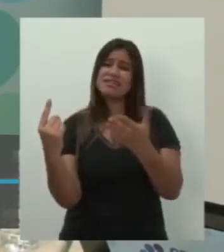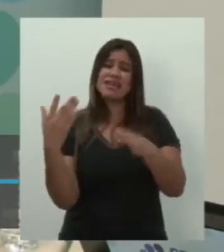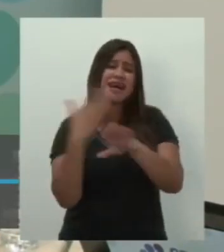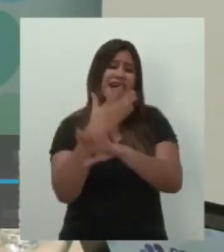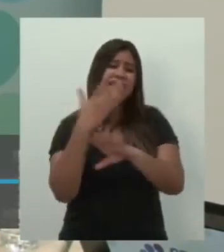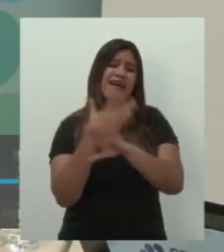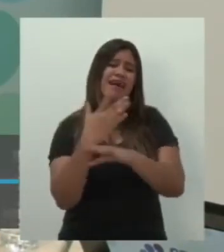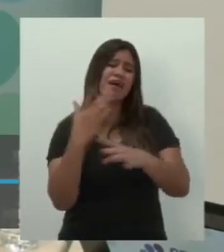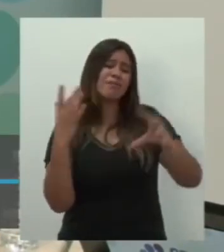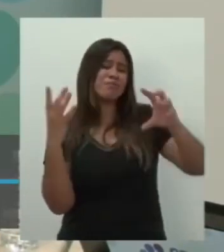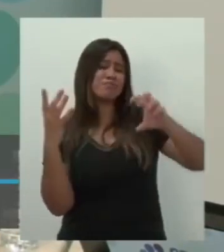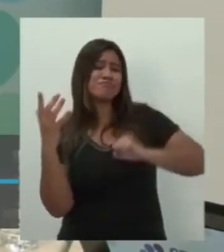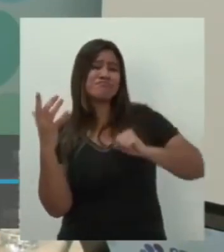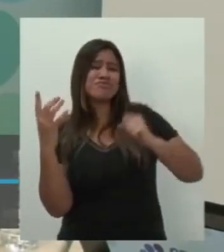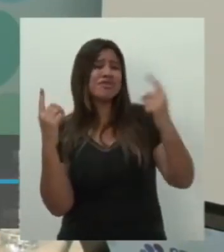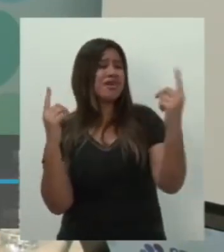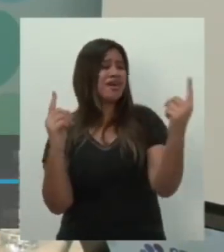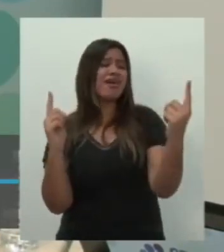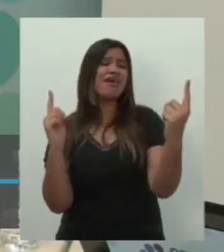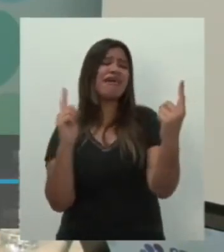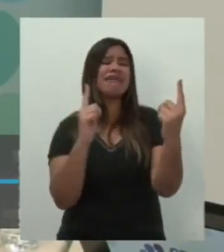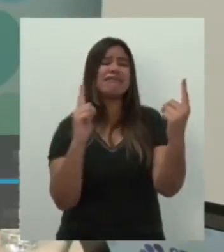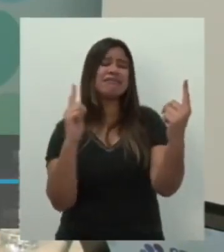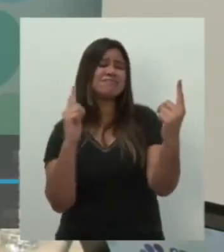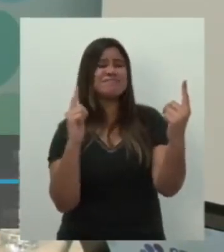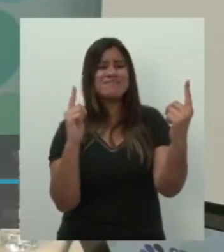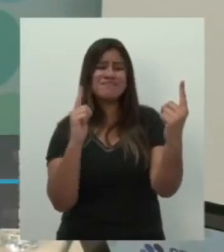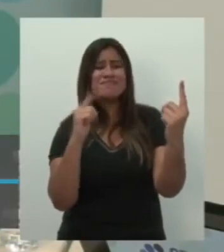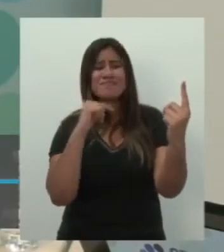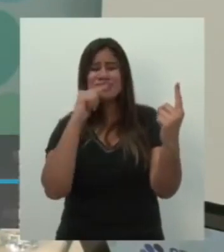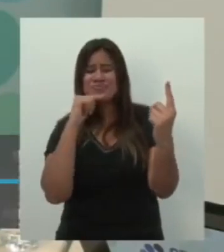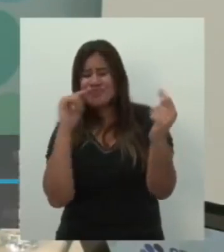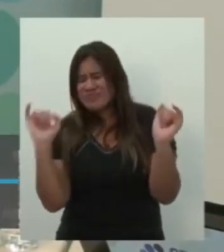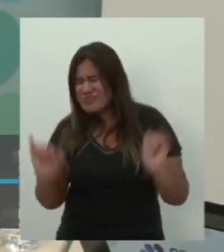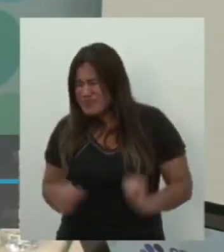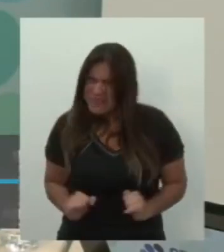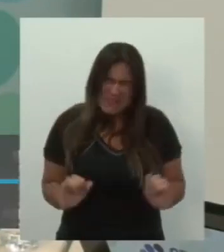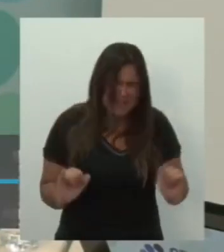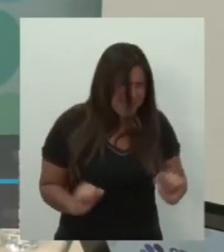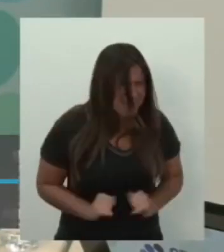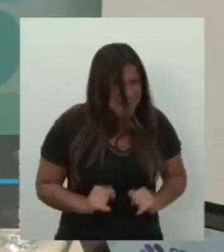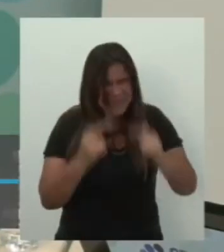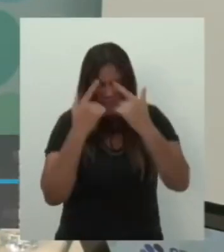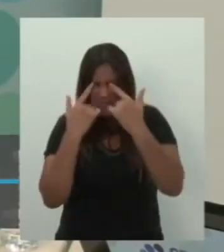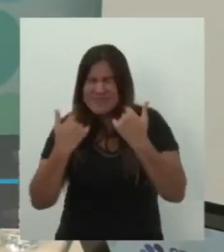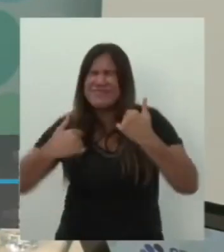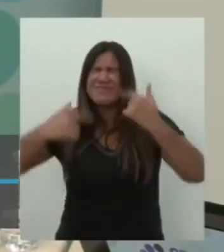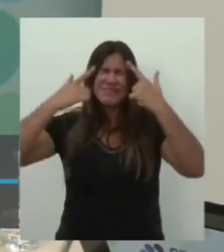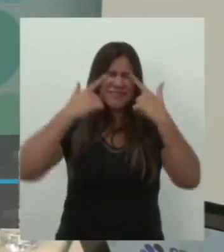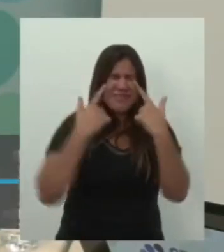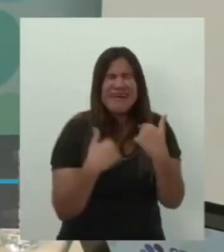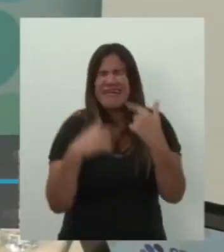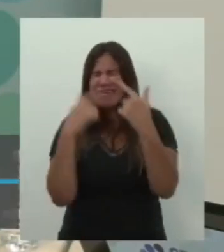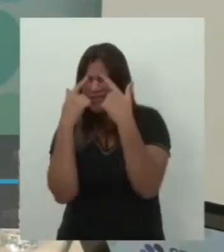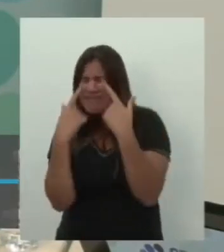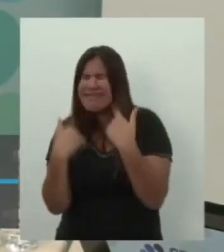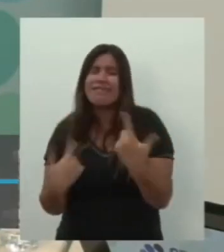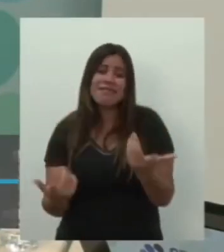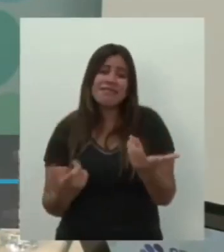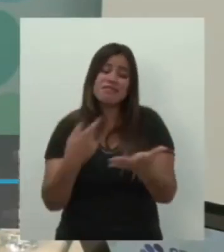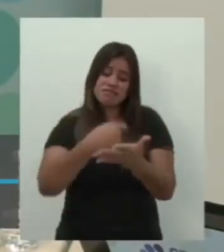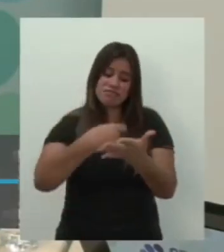mulher amada, à mulher idealizada, né? Então ele sofria e chorava no